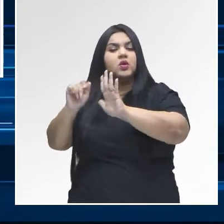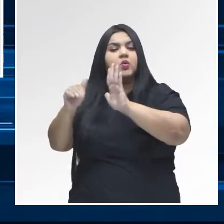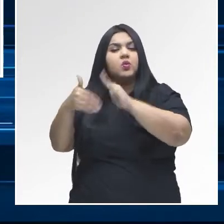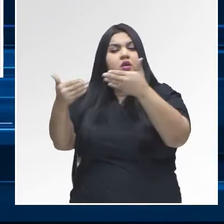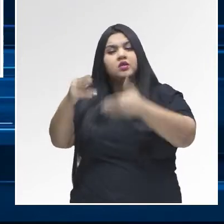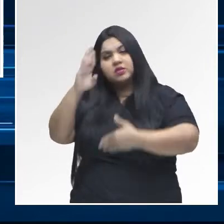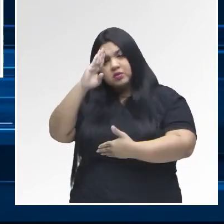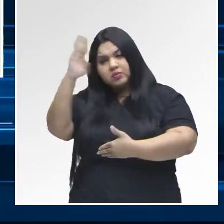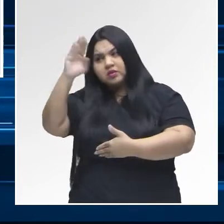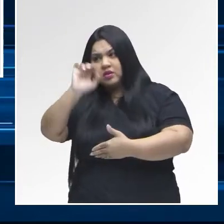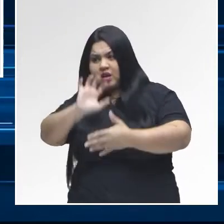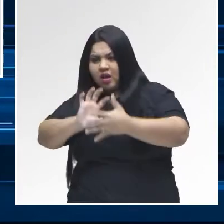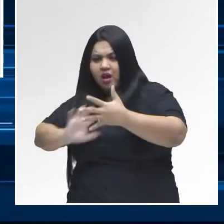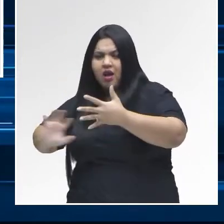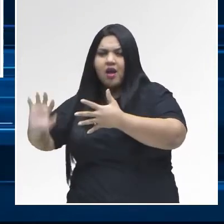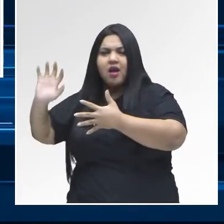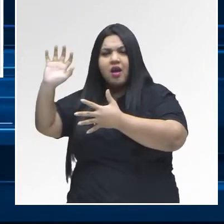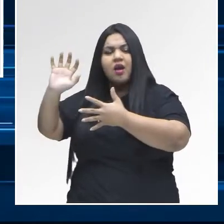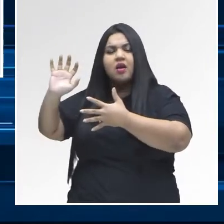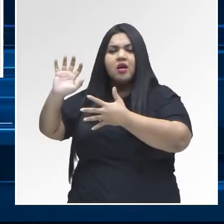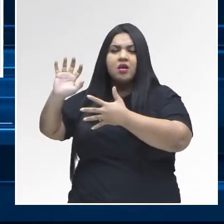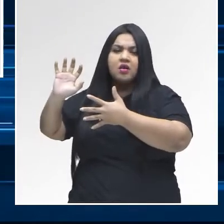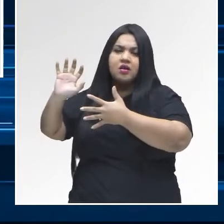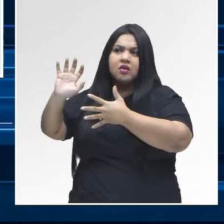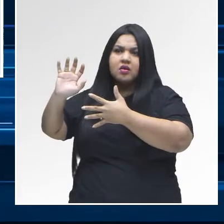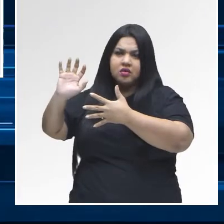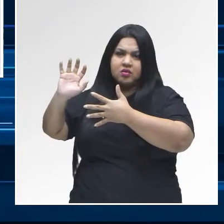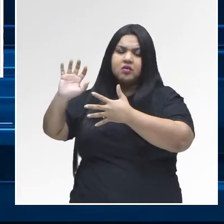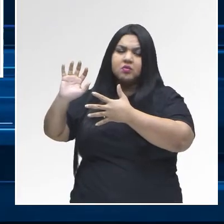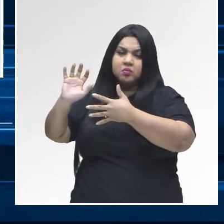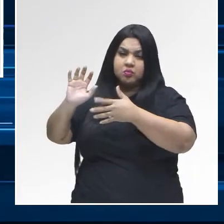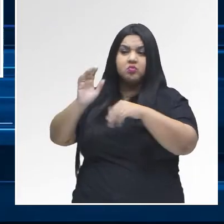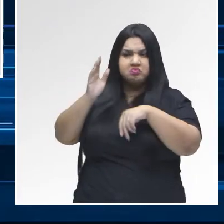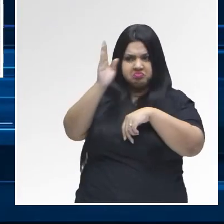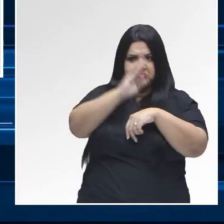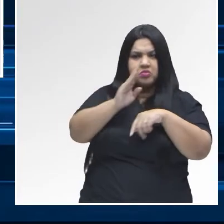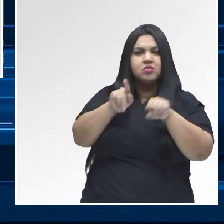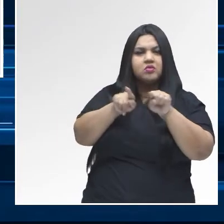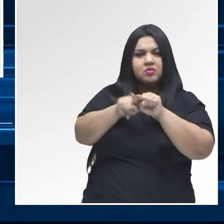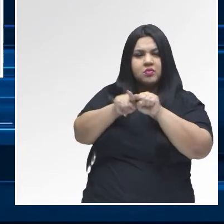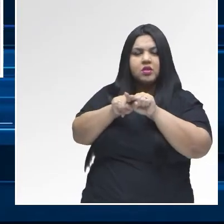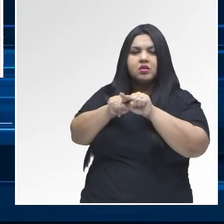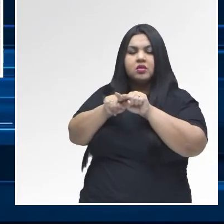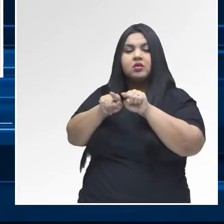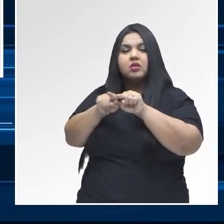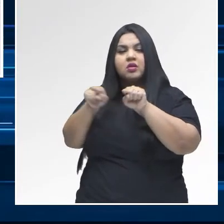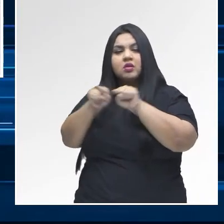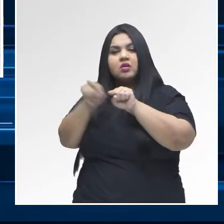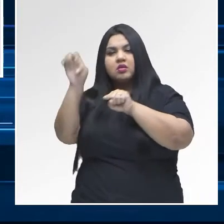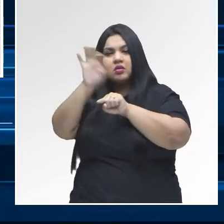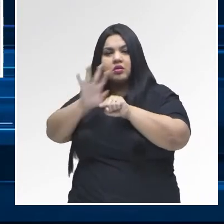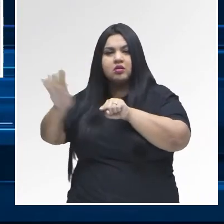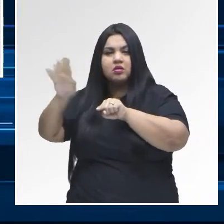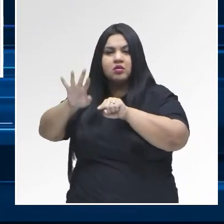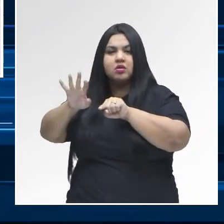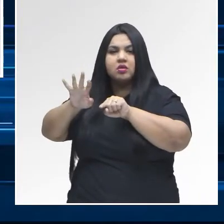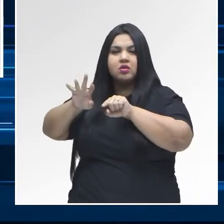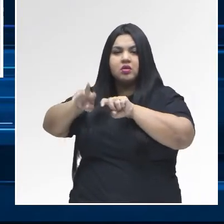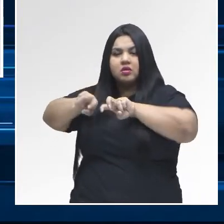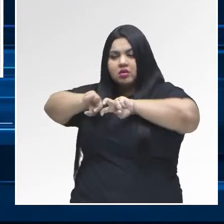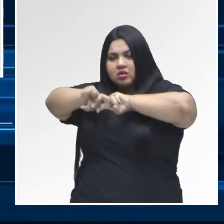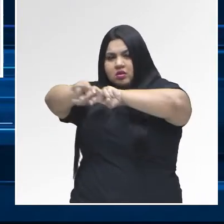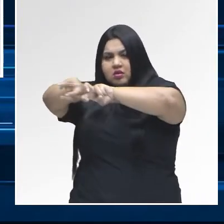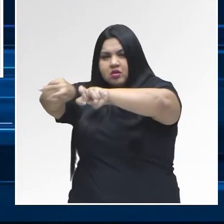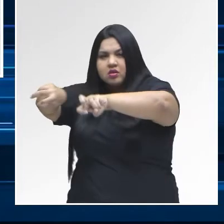principais áreas de onde, tá, tanto brasileiros que participaram desse comércio, quanto europeus extraíam, tá, a